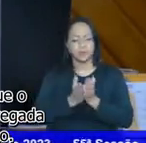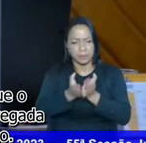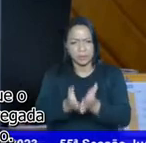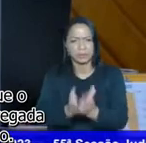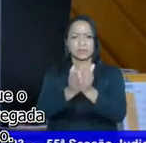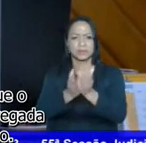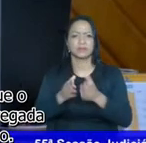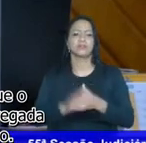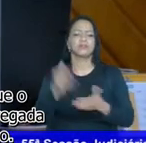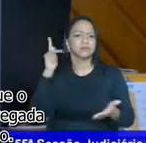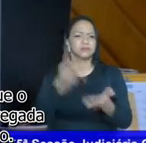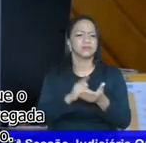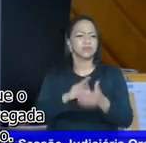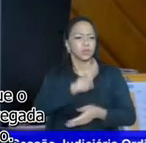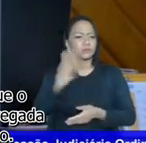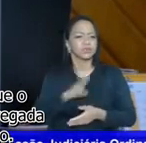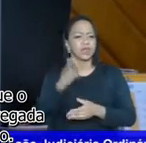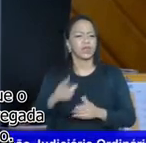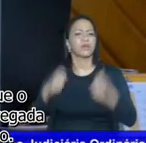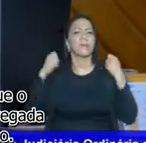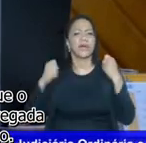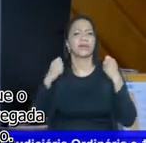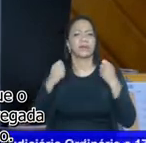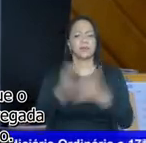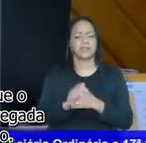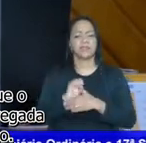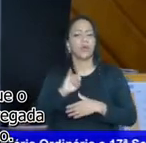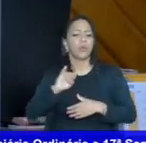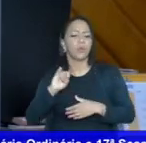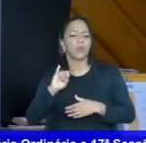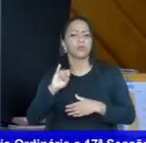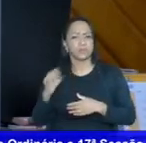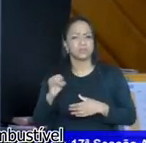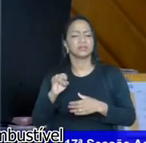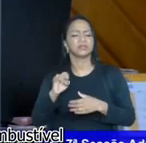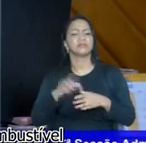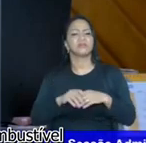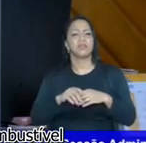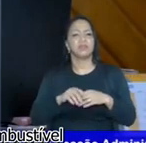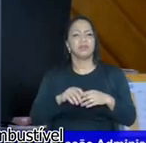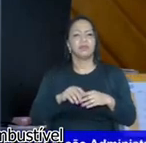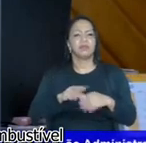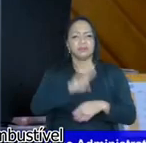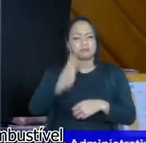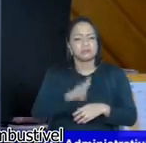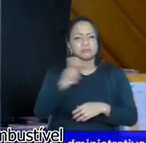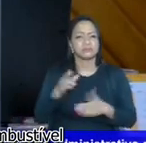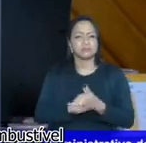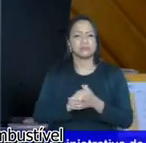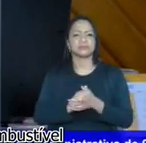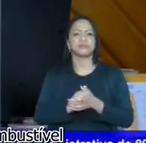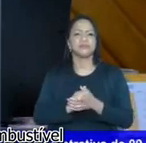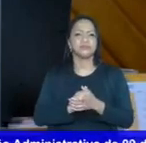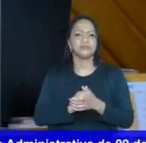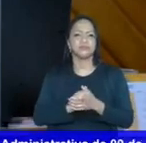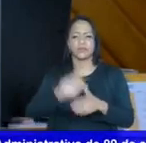embarcação, foi de fato empregada na campanha, ou mesmo se foi realmente utilizada. Trata-se de verdadeira terceirização